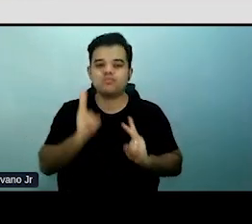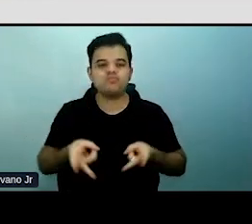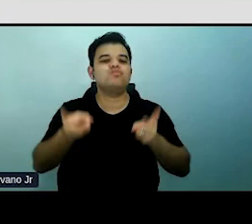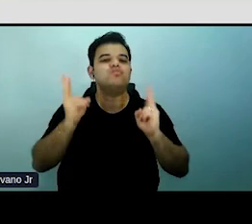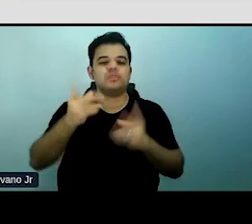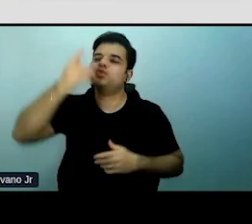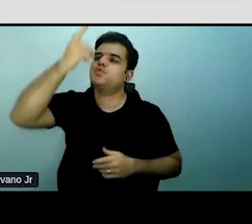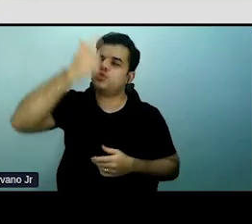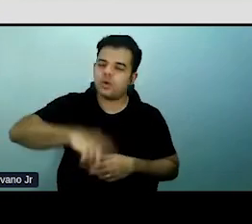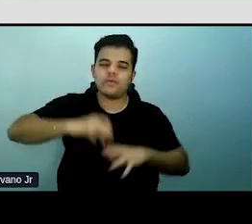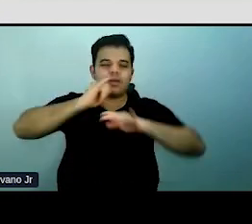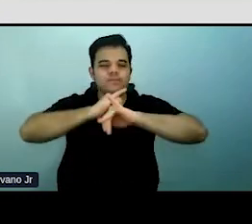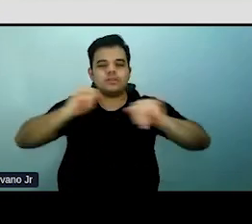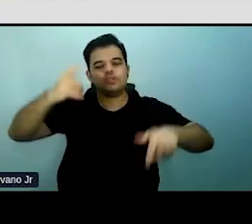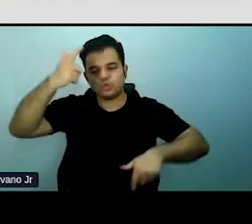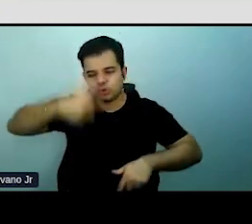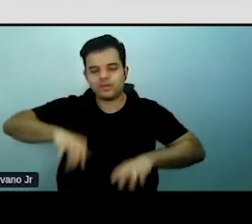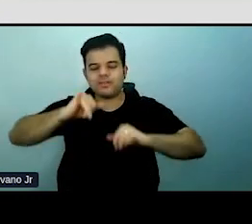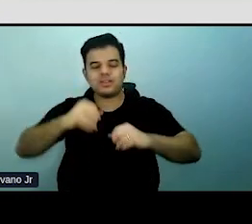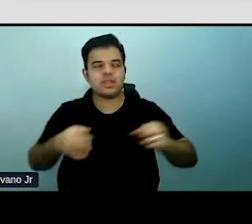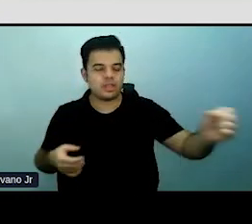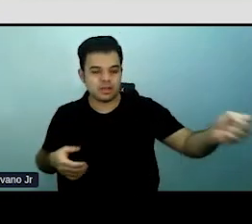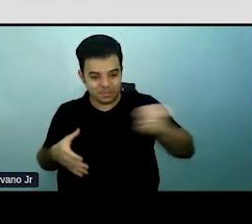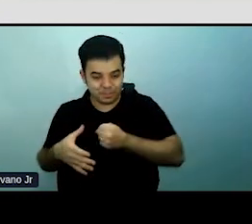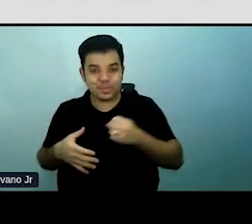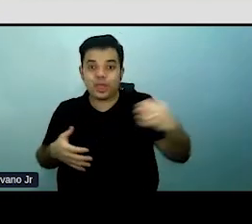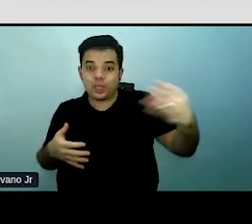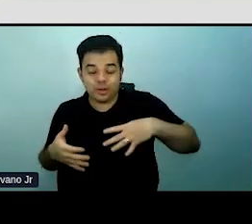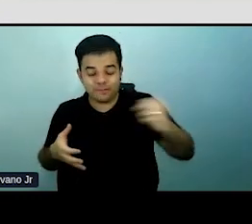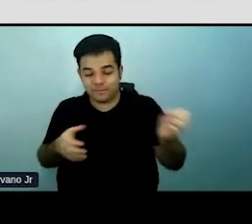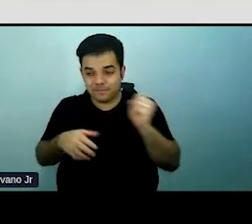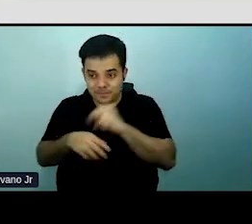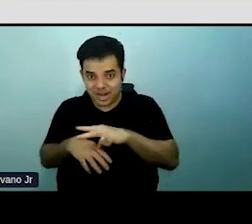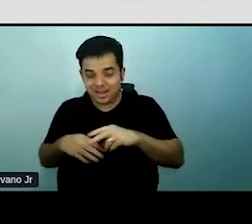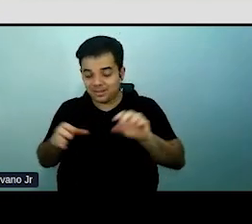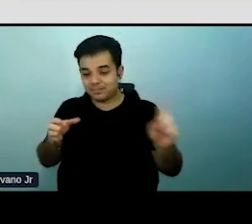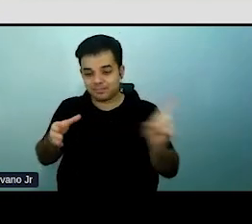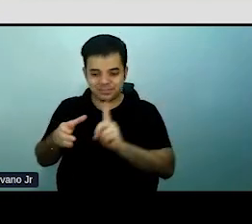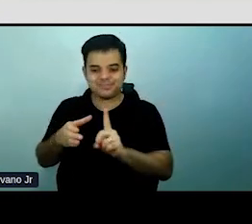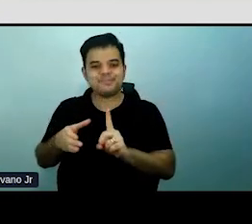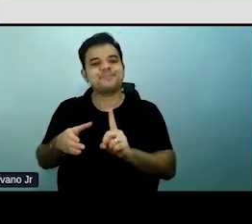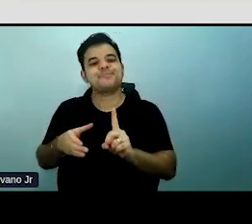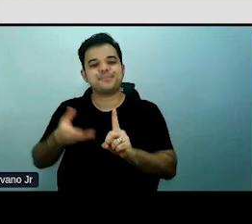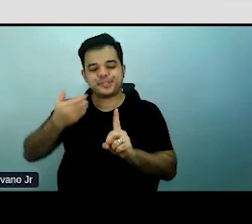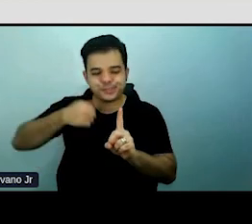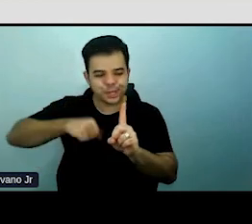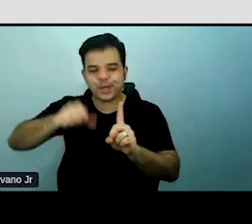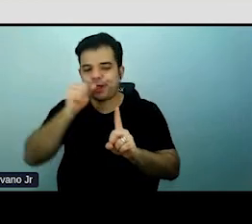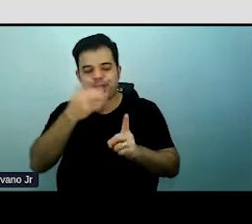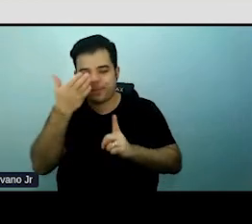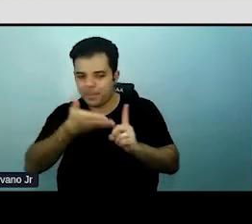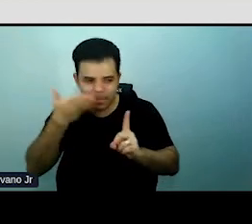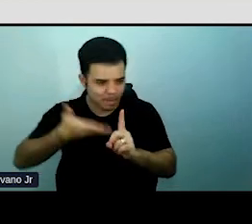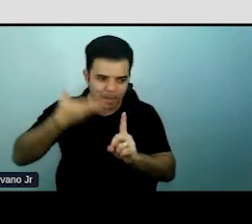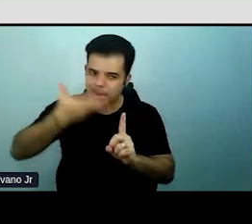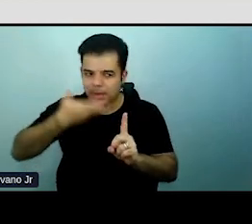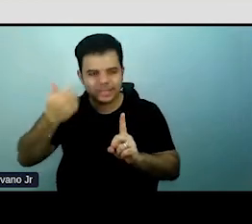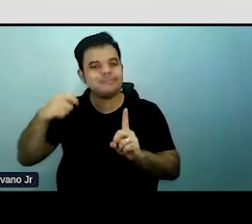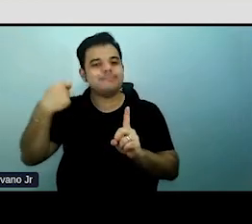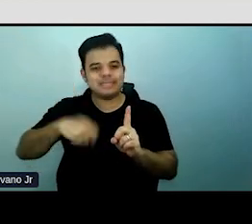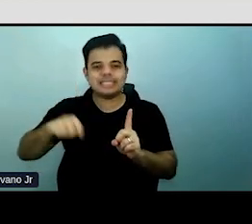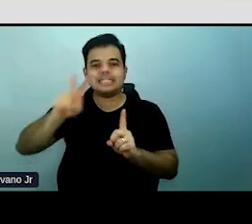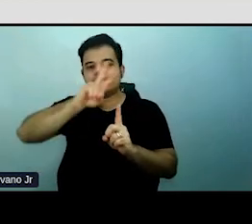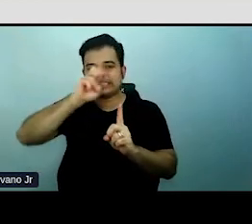constantemente falando, porque a cada nova pessoa que entra dentro da Lambda é uma bagagem que está chegando, então a gente precisa falar